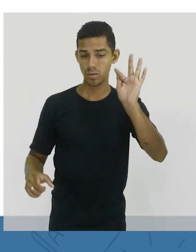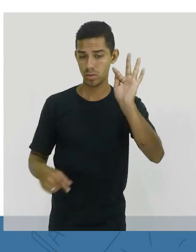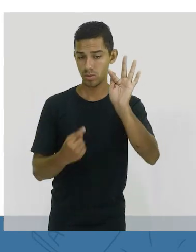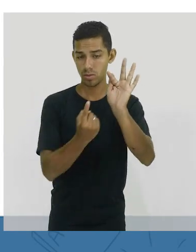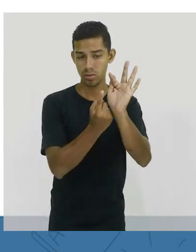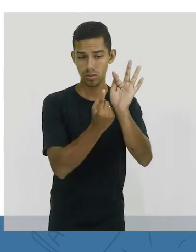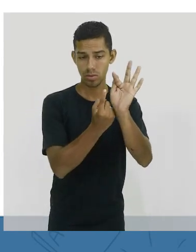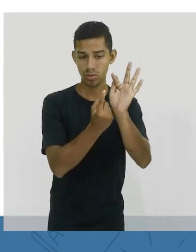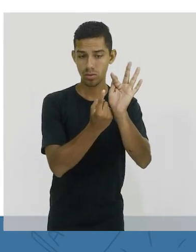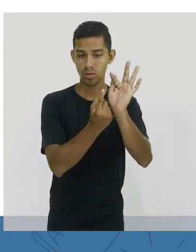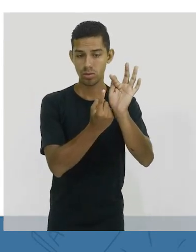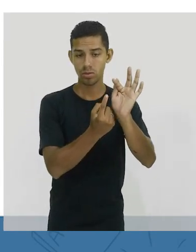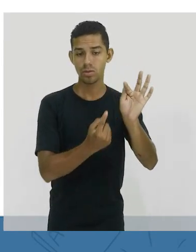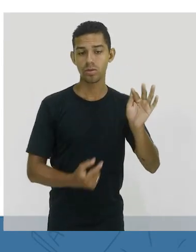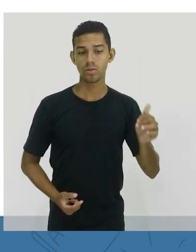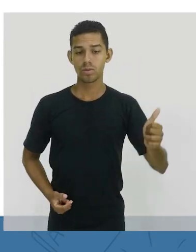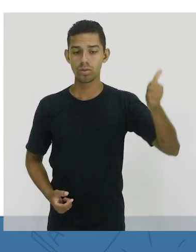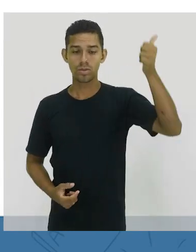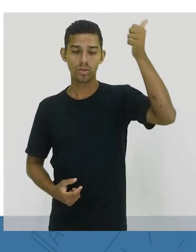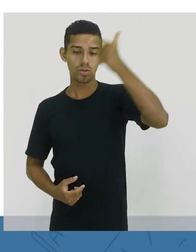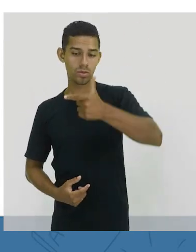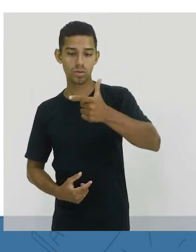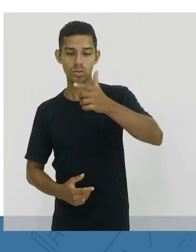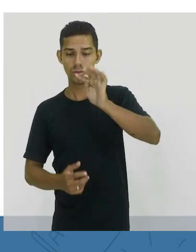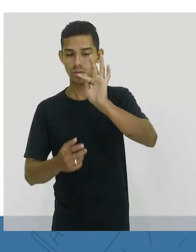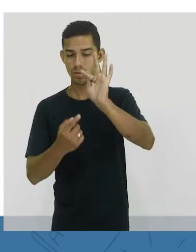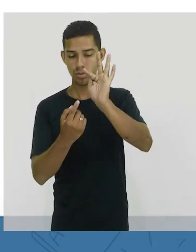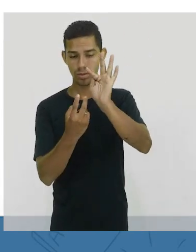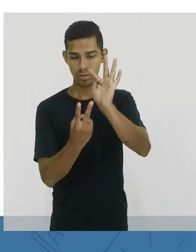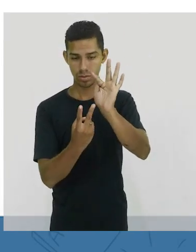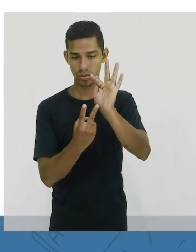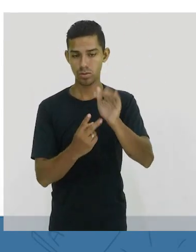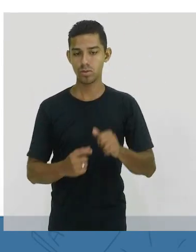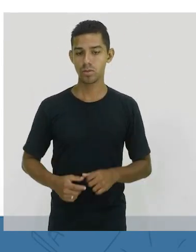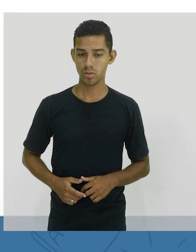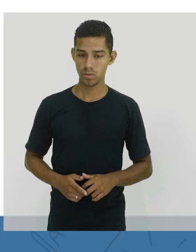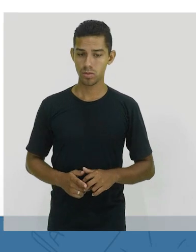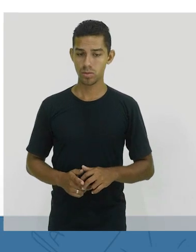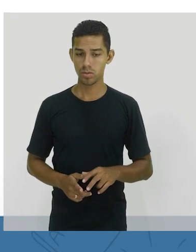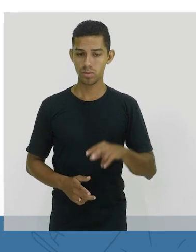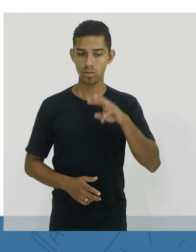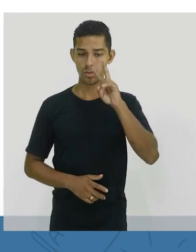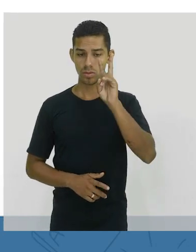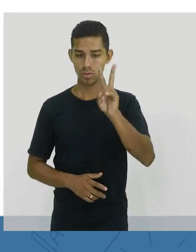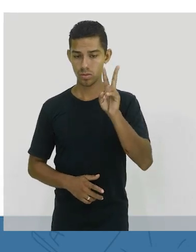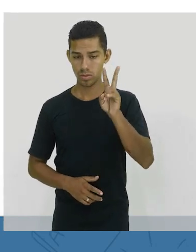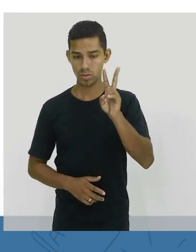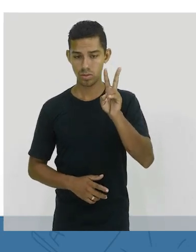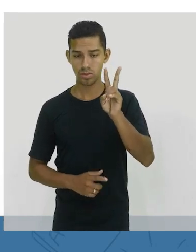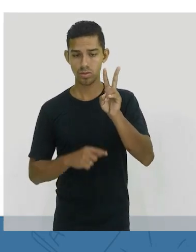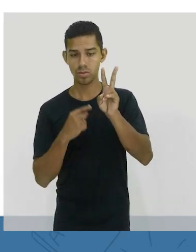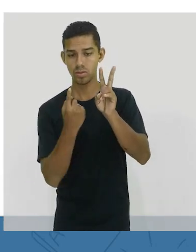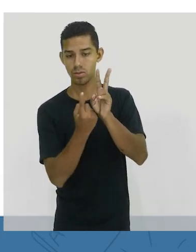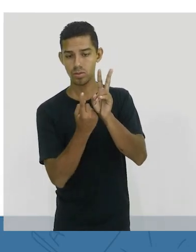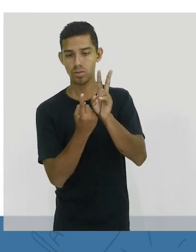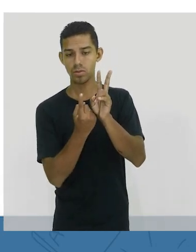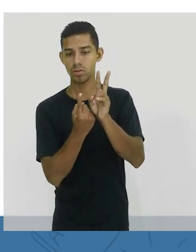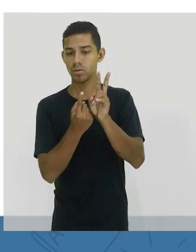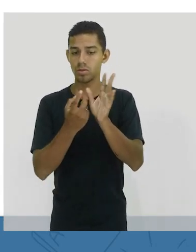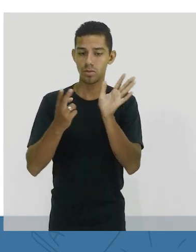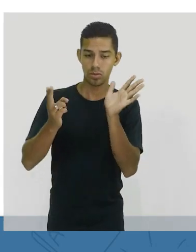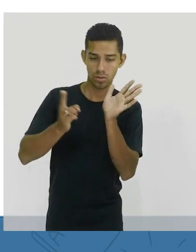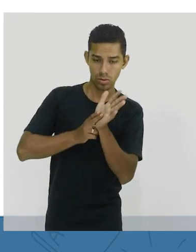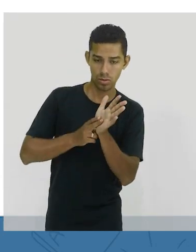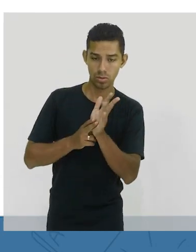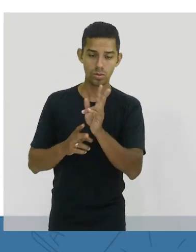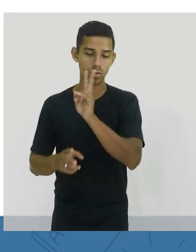velocidade 1, né, é menor do que velocidade 2. Letra B, frequência 1 menor do que frequência 2 e